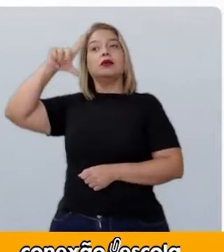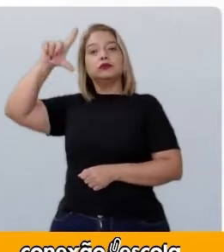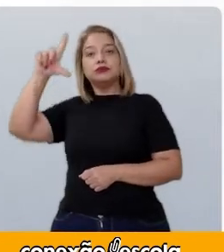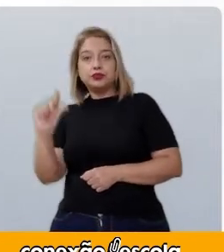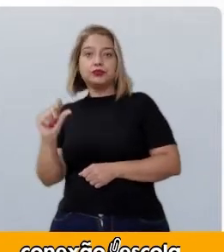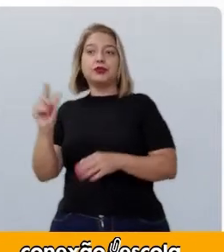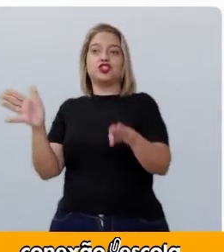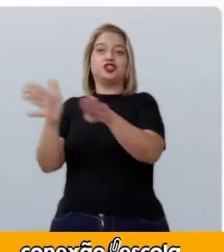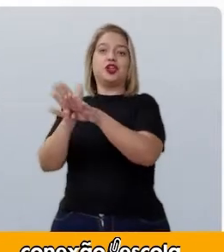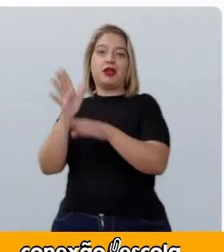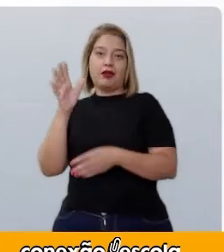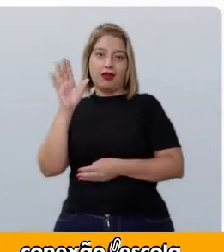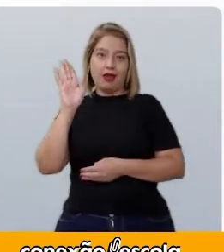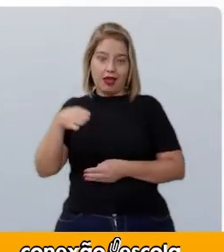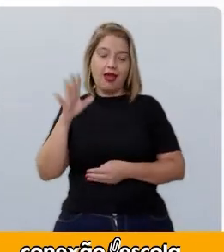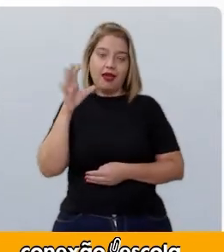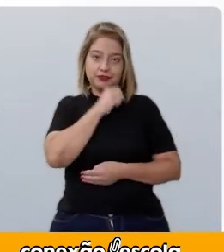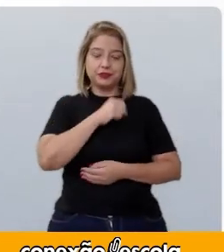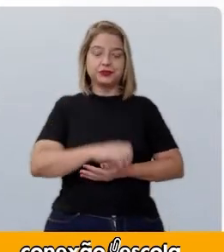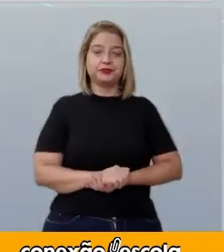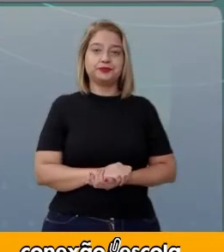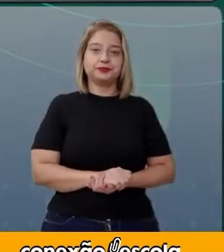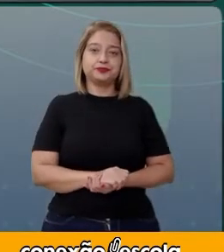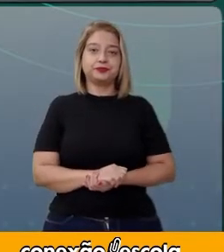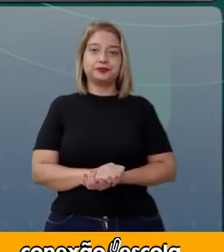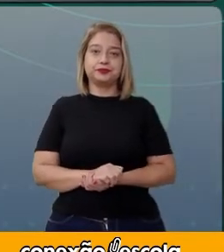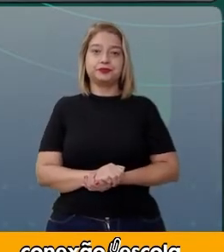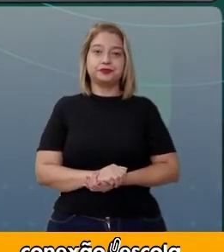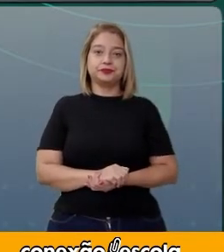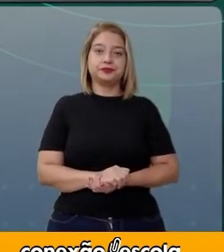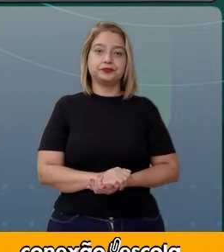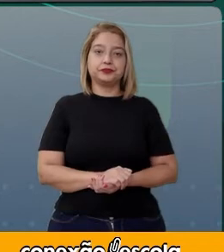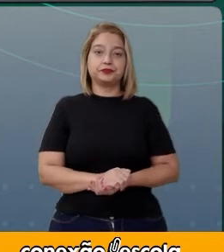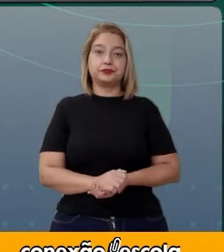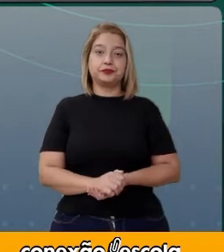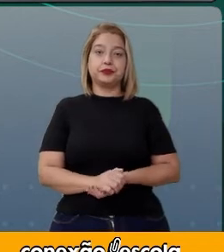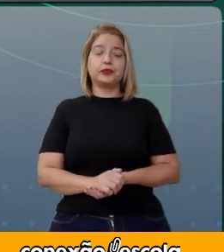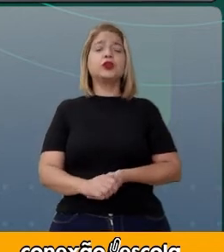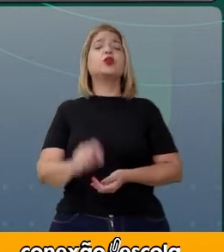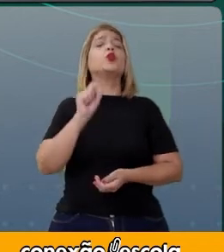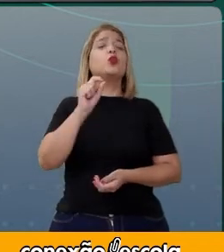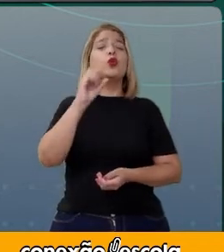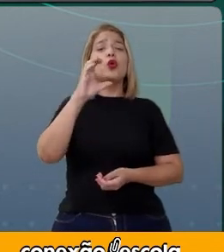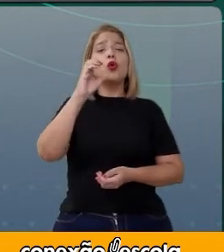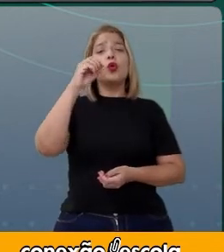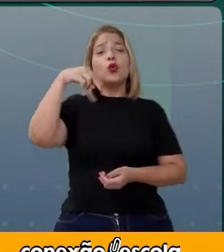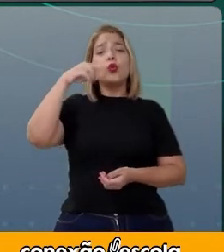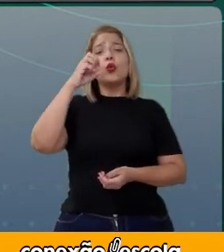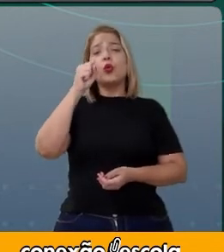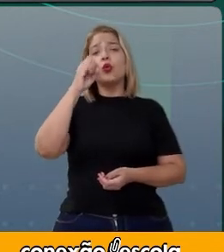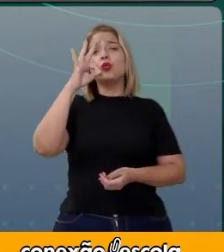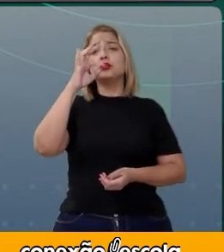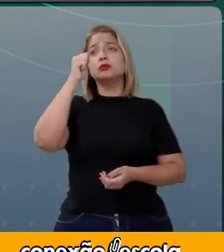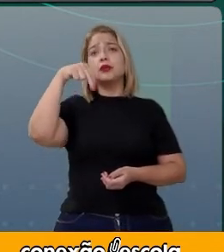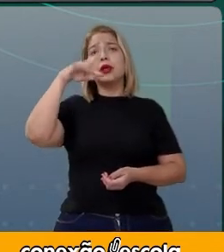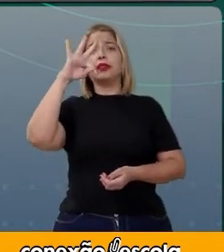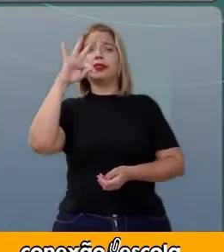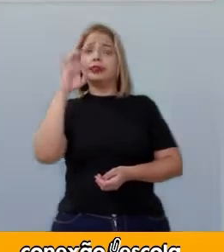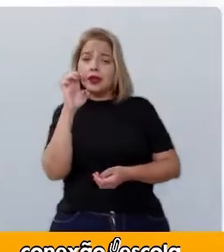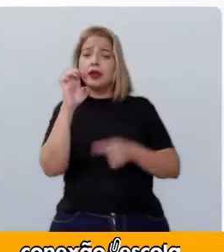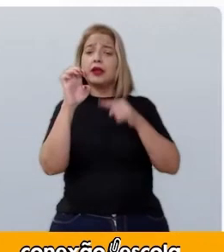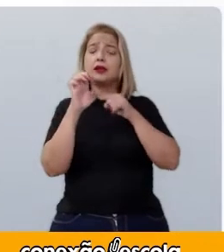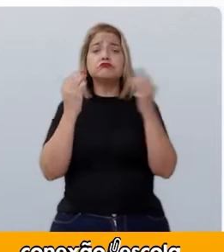gasto. O que é a constante de proporcionalidade? Duas